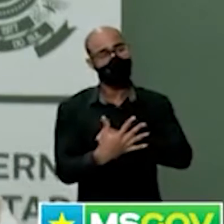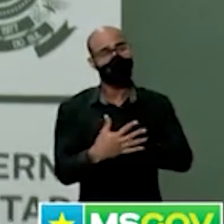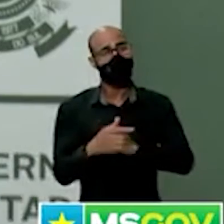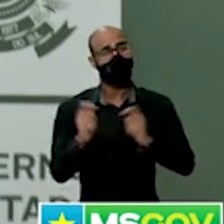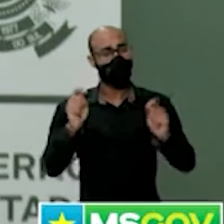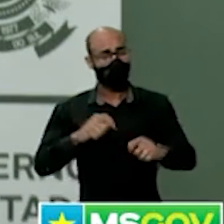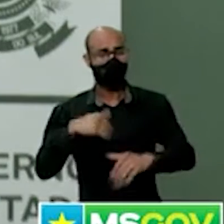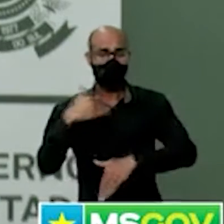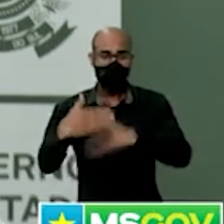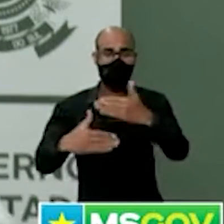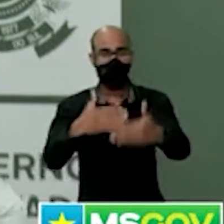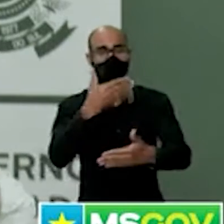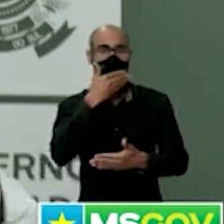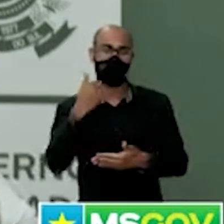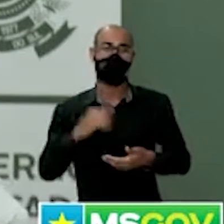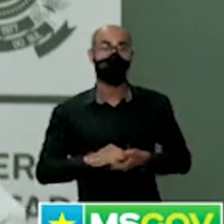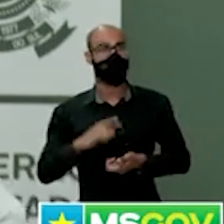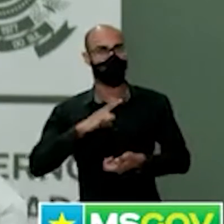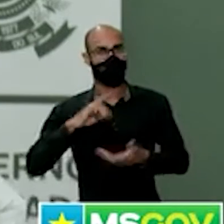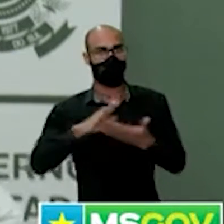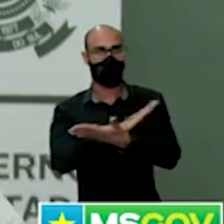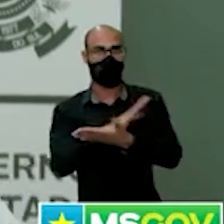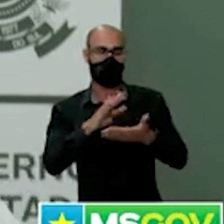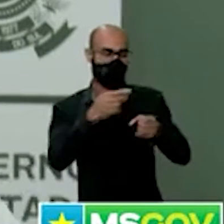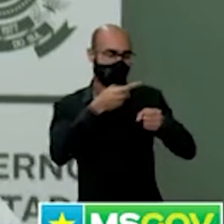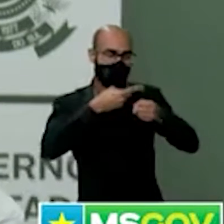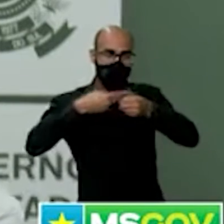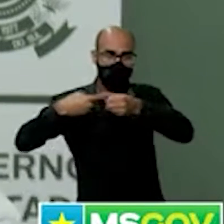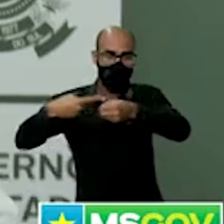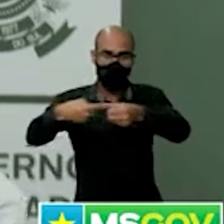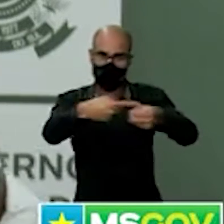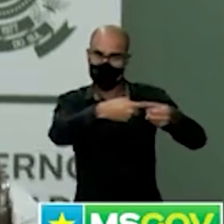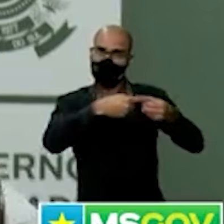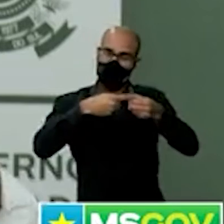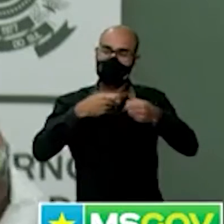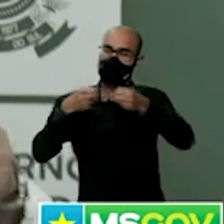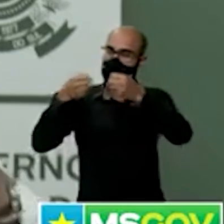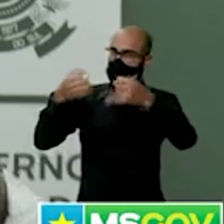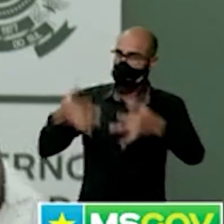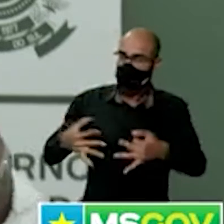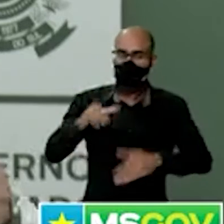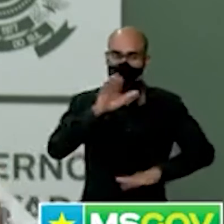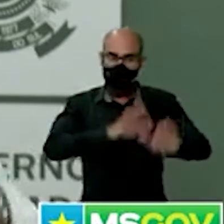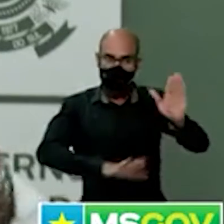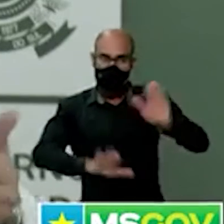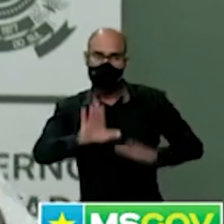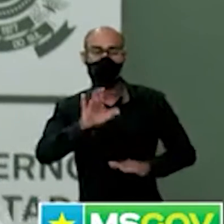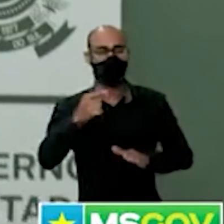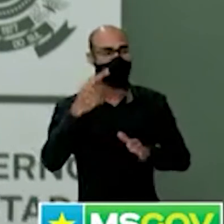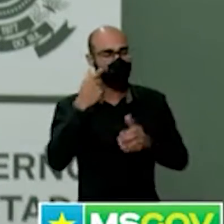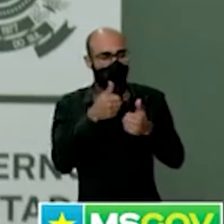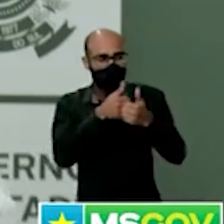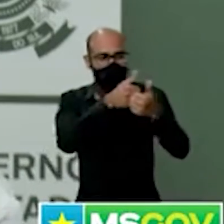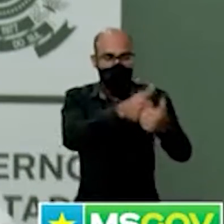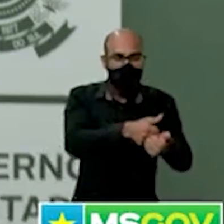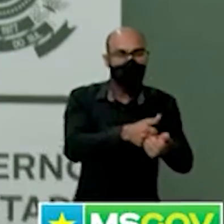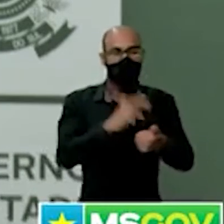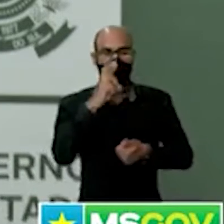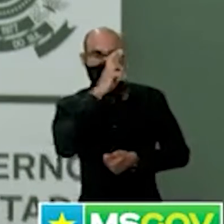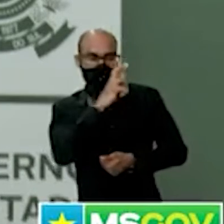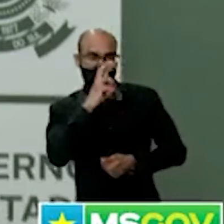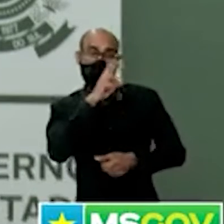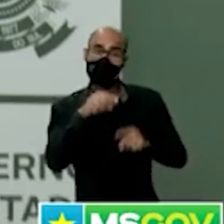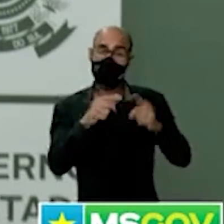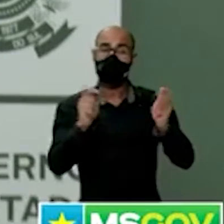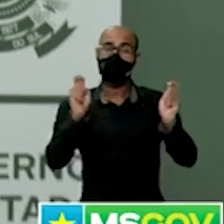municípios ainda tem algumas situações que demandam cuidado acompanhamento cautela mas